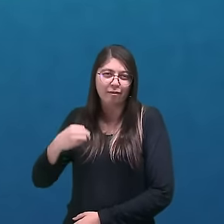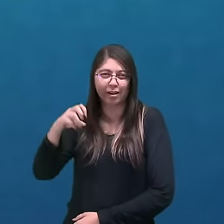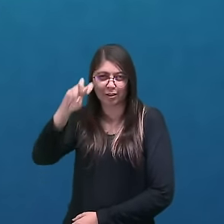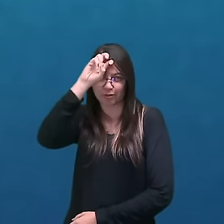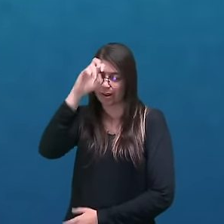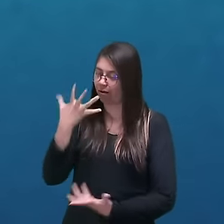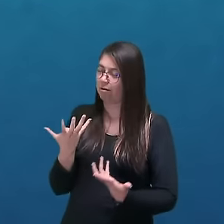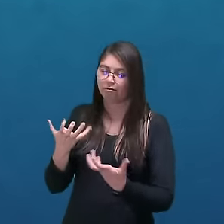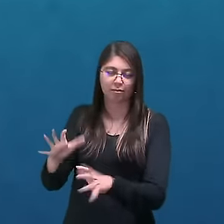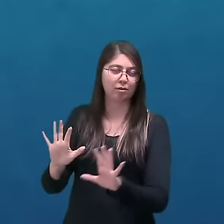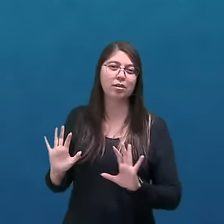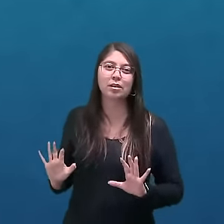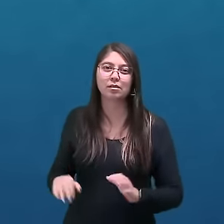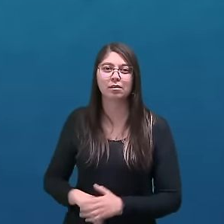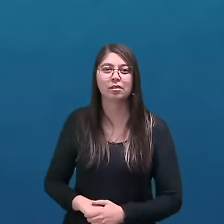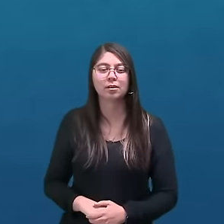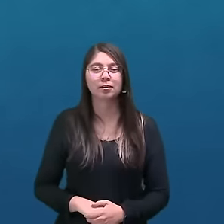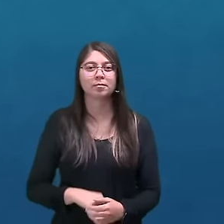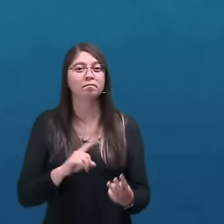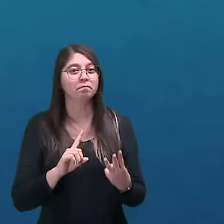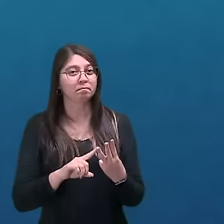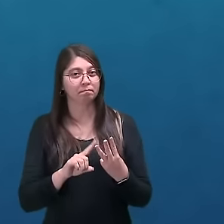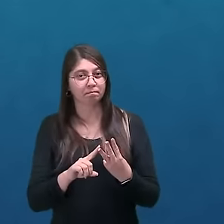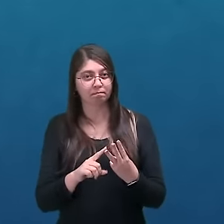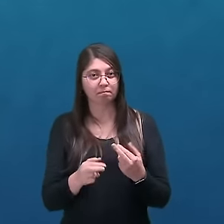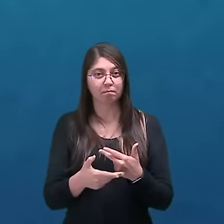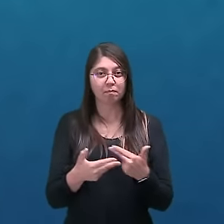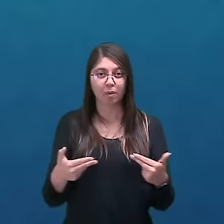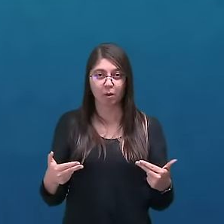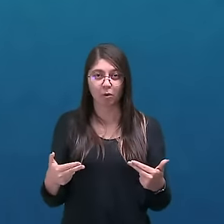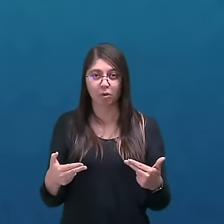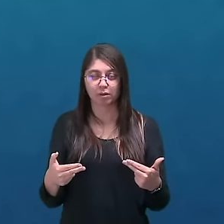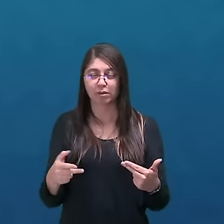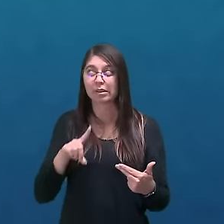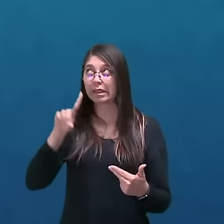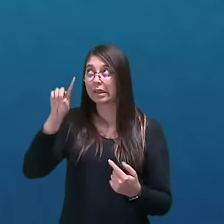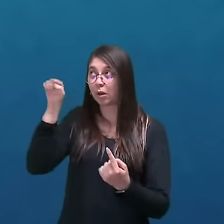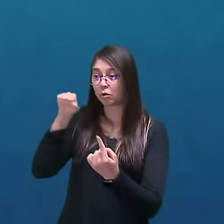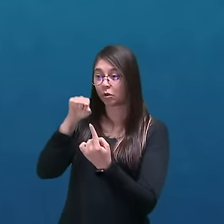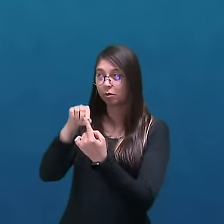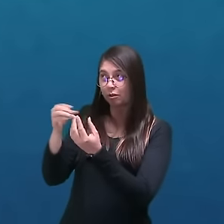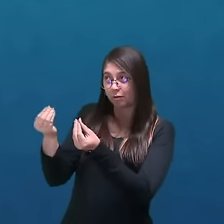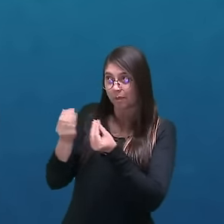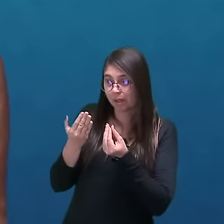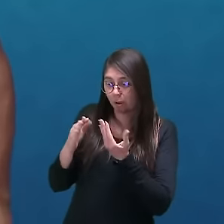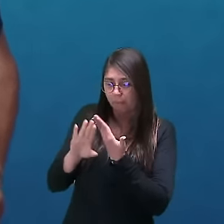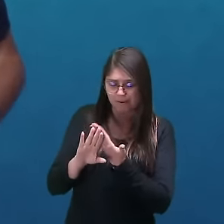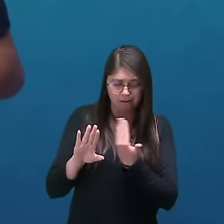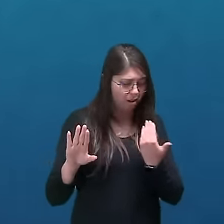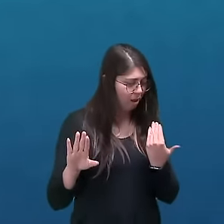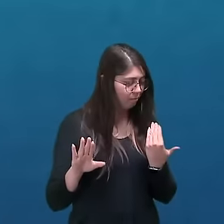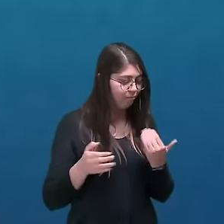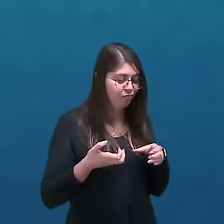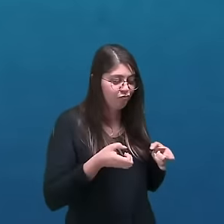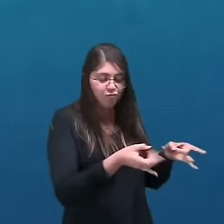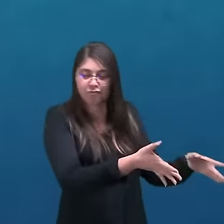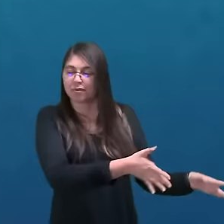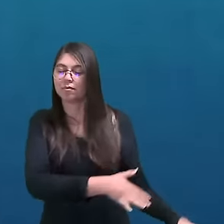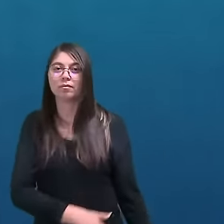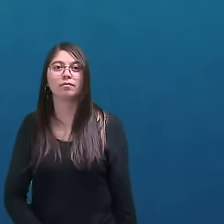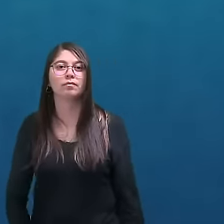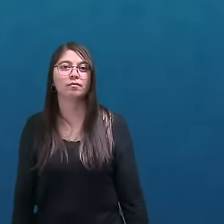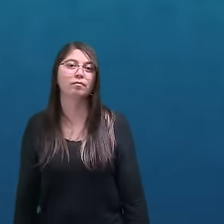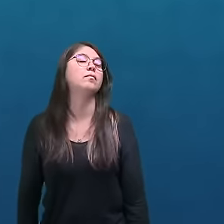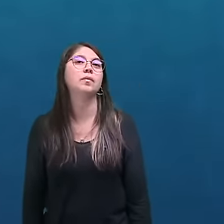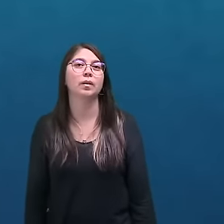Terceiro, todo aquilo que te afasta del propósito abre mão. Olha para esse